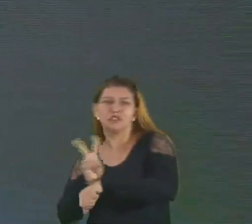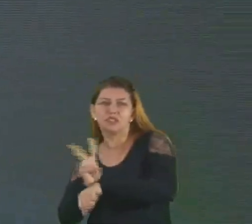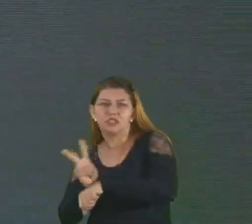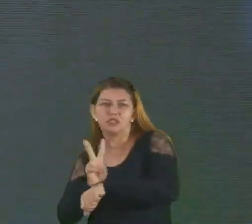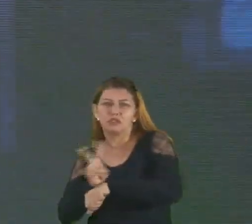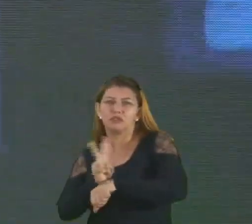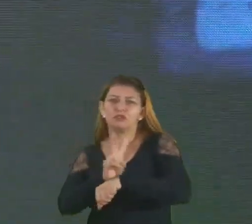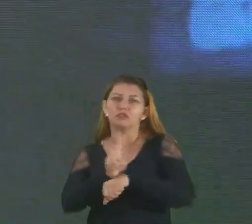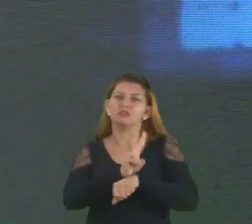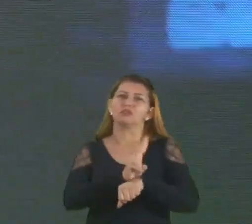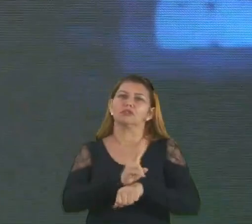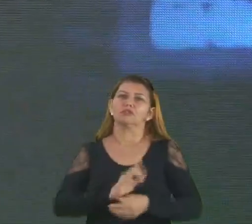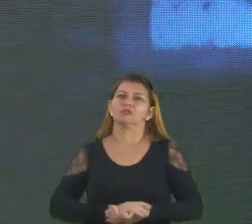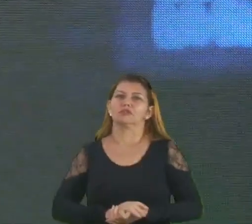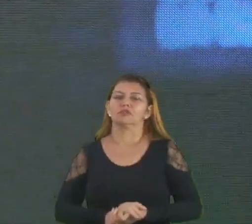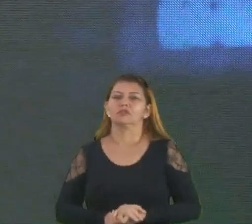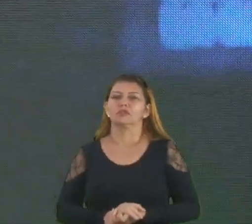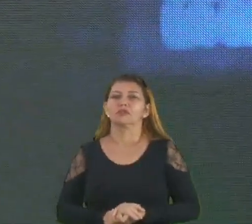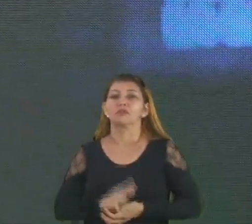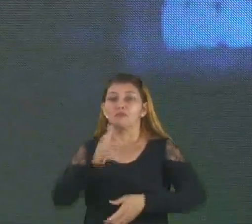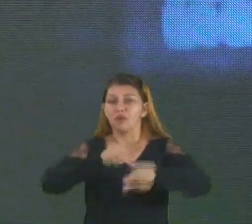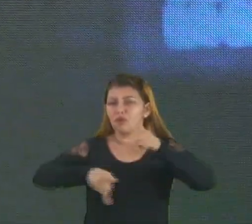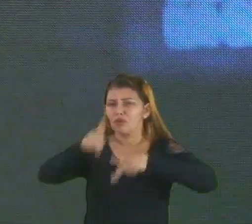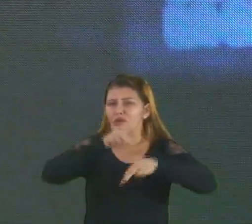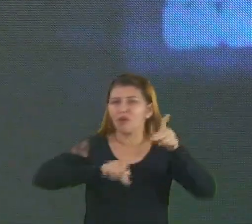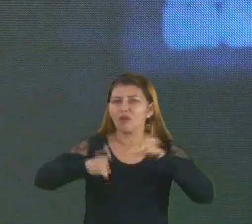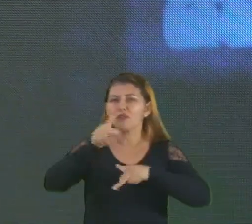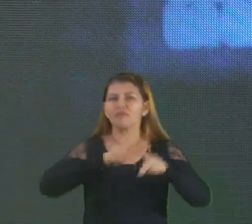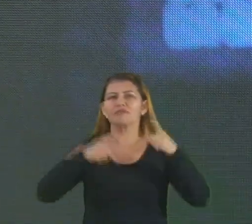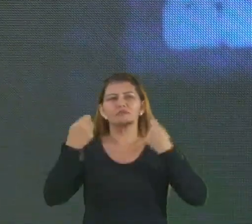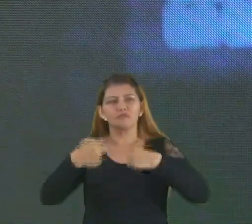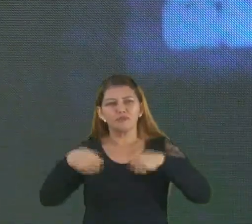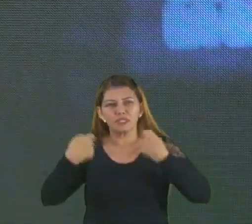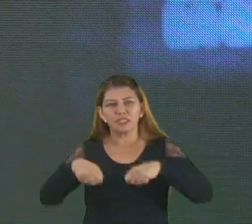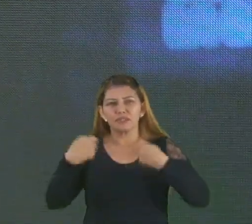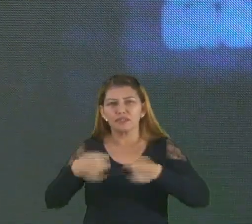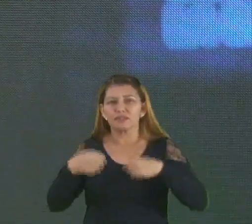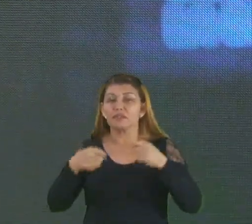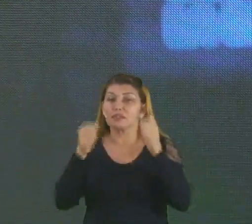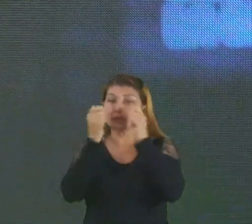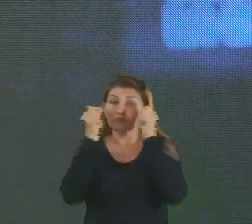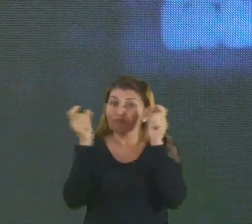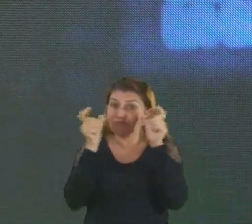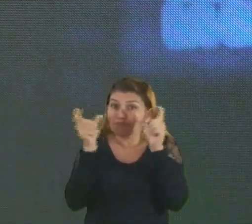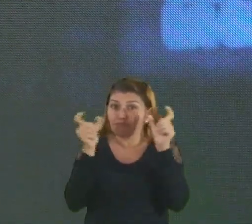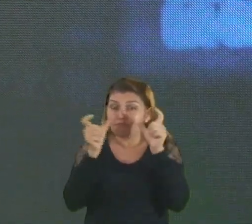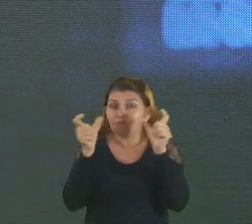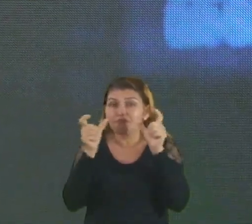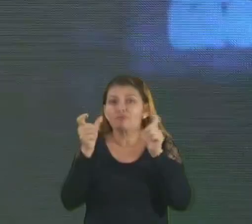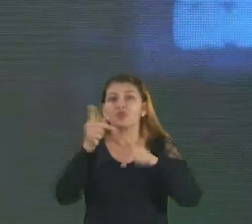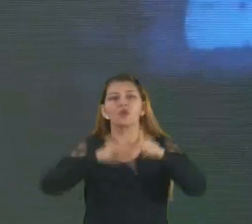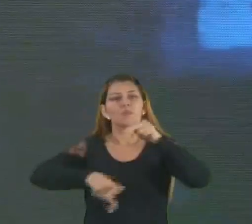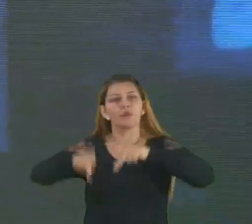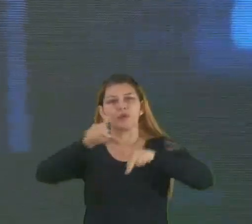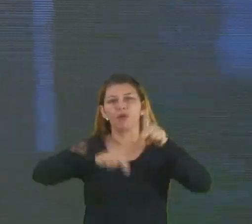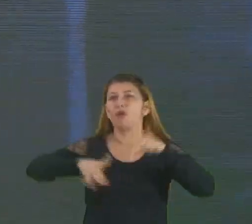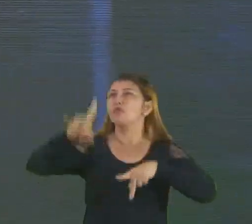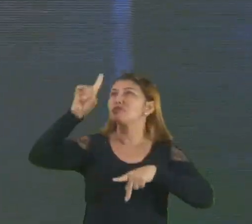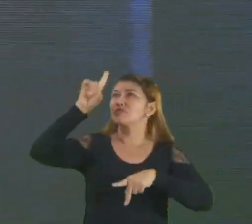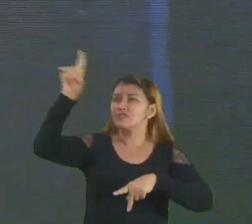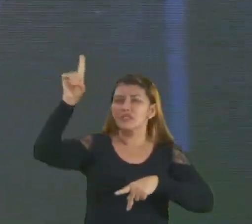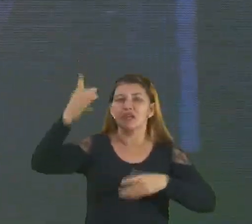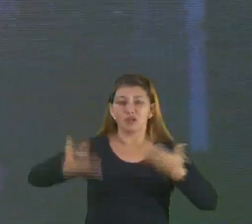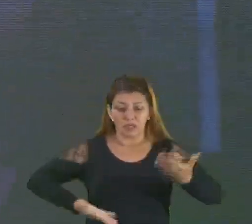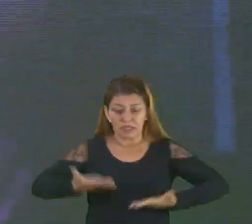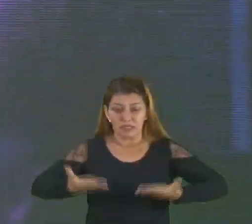ser prudentes. A igreja precisa ser prudente. O povo de Deus